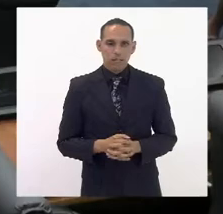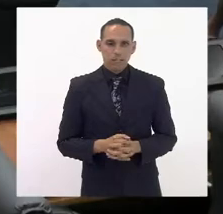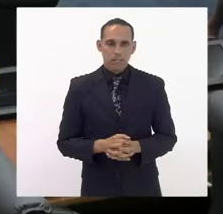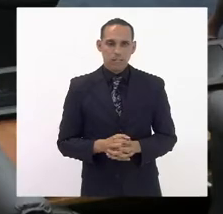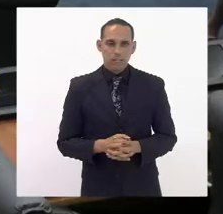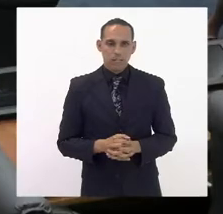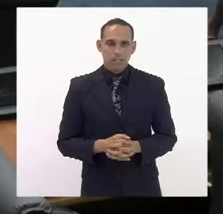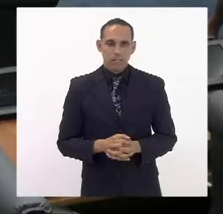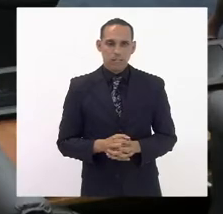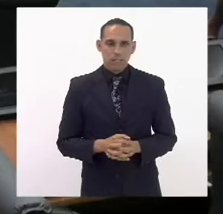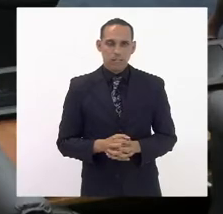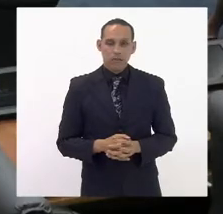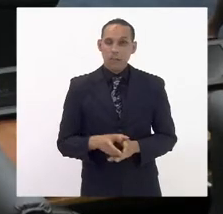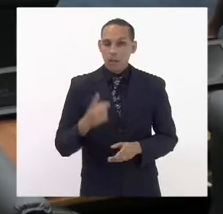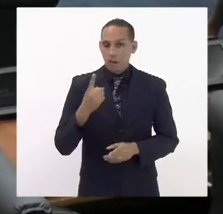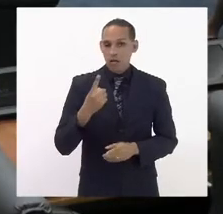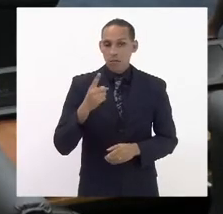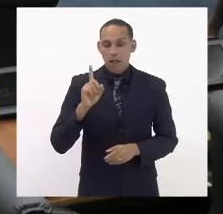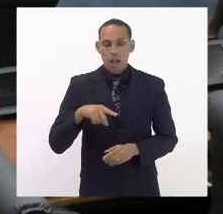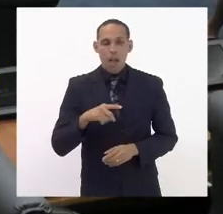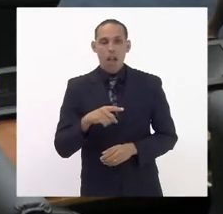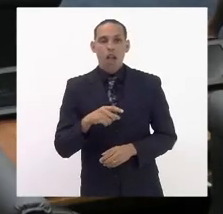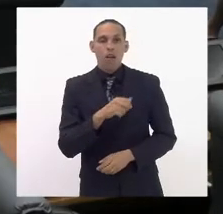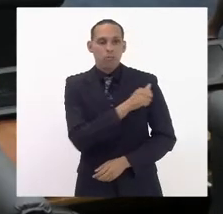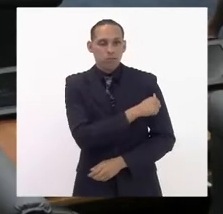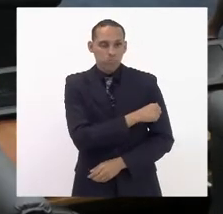São as duas suas? Uma da enfermeira e uma do deputado Valdec.